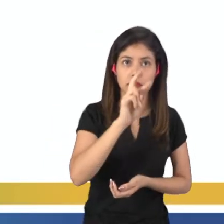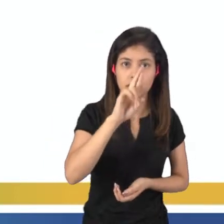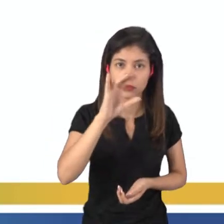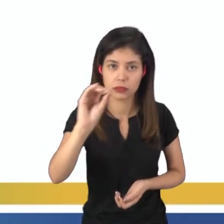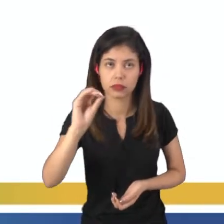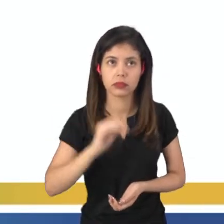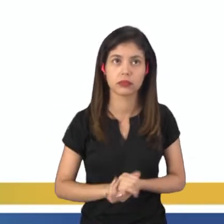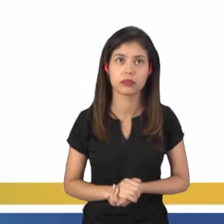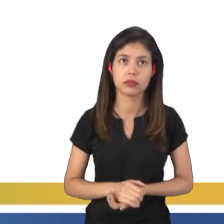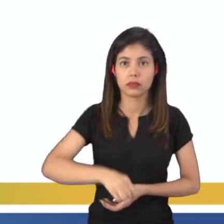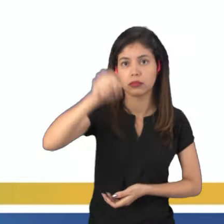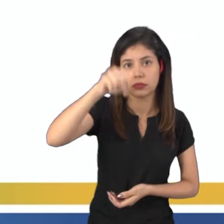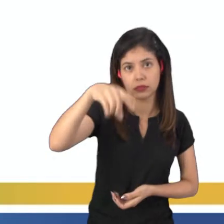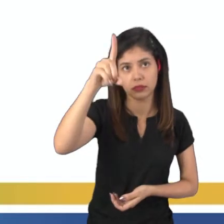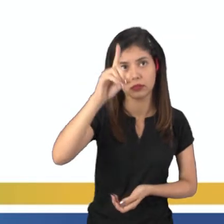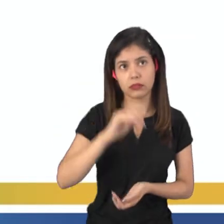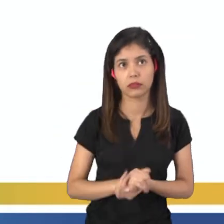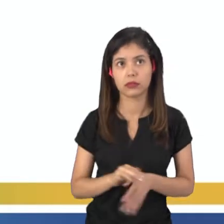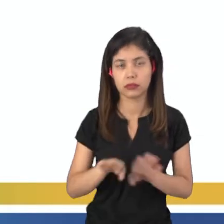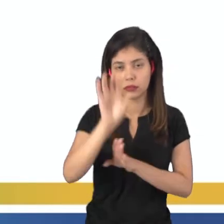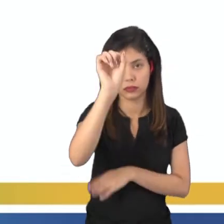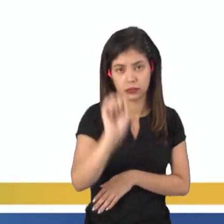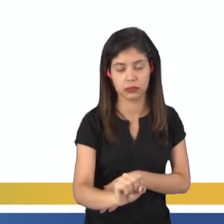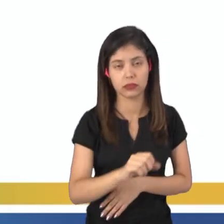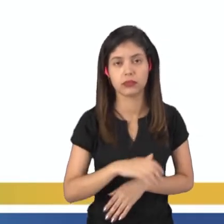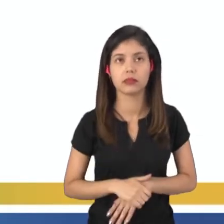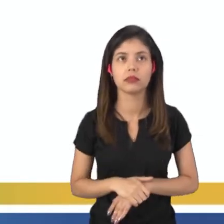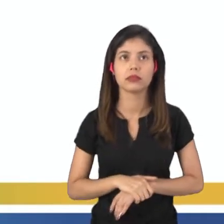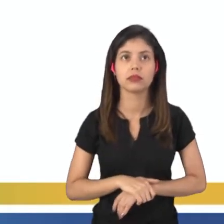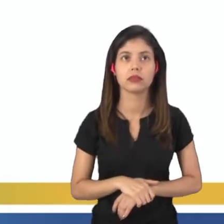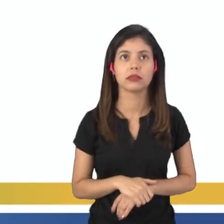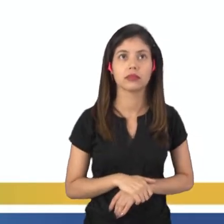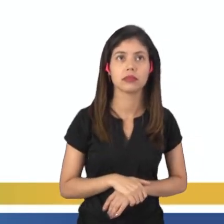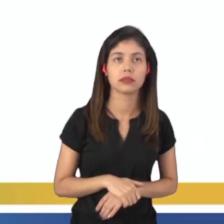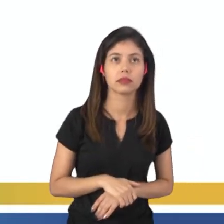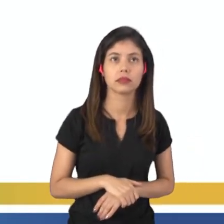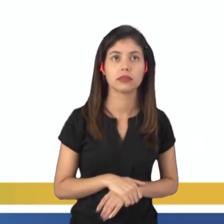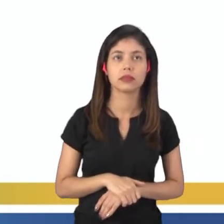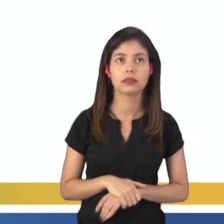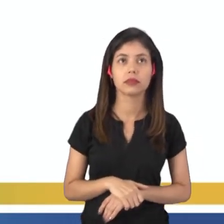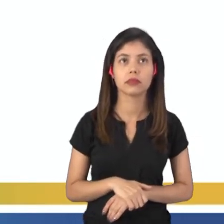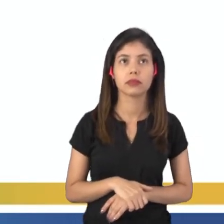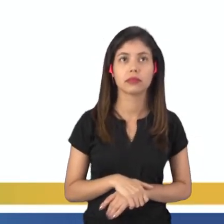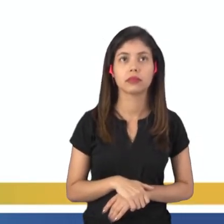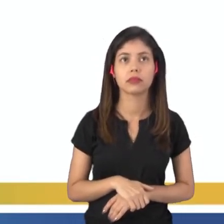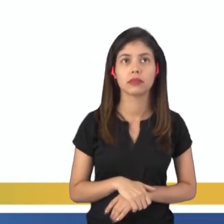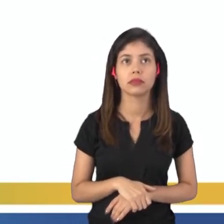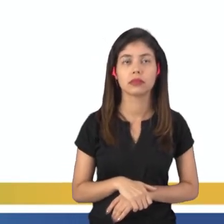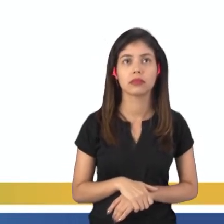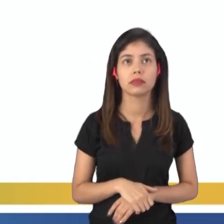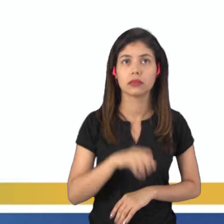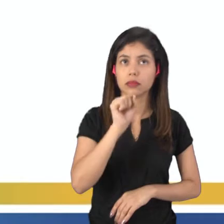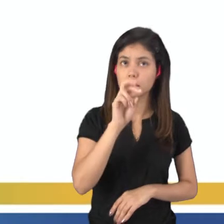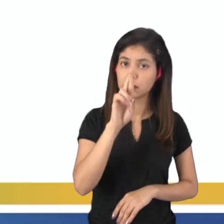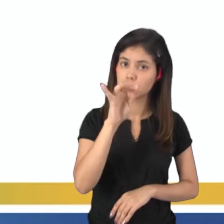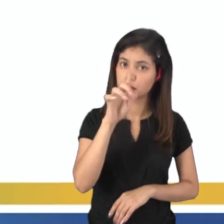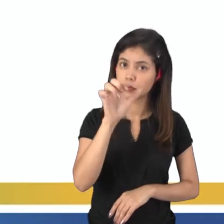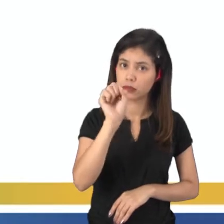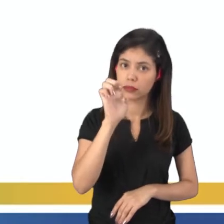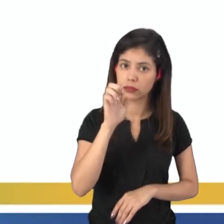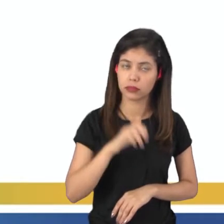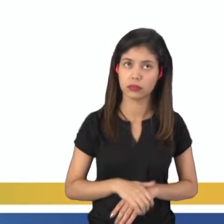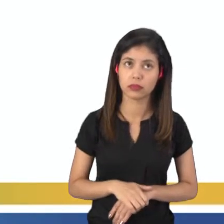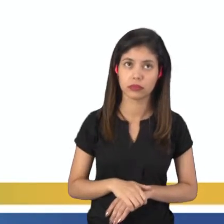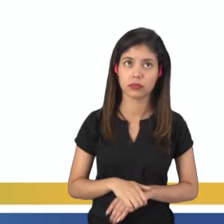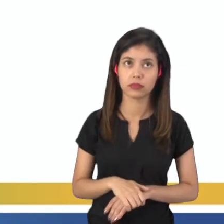Centro-Oeste, Sudeste e Sul. Muito bem. Então, vamos falar agora sobre gráficos de setores,